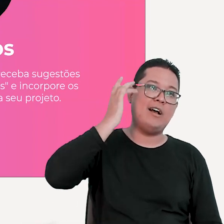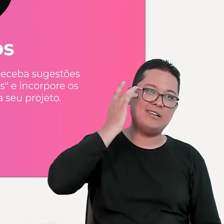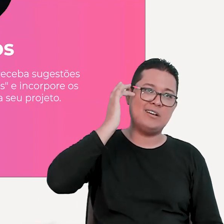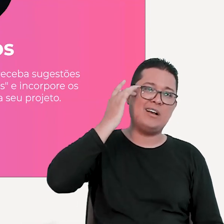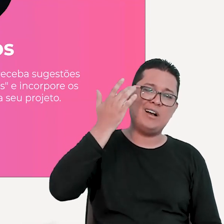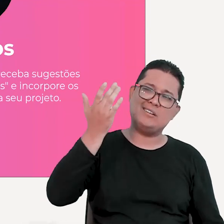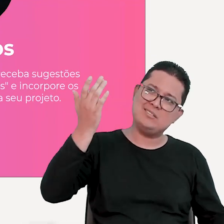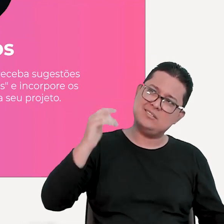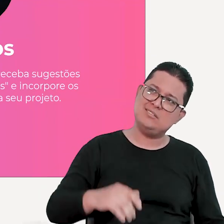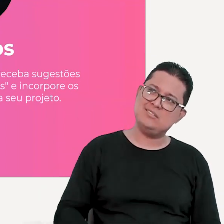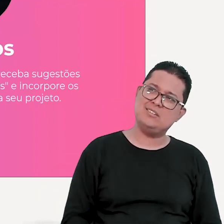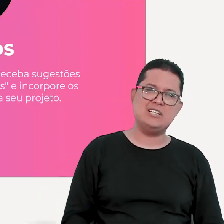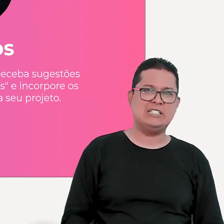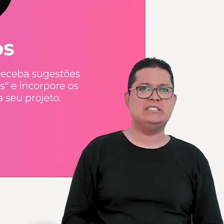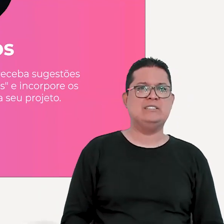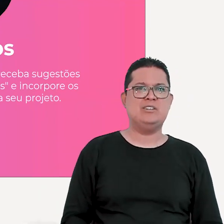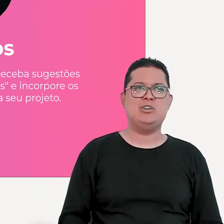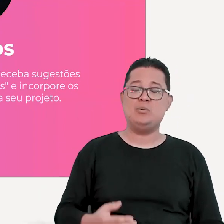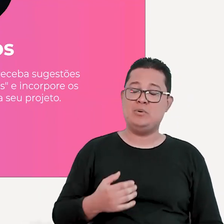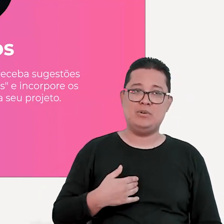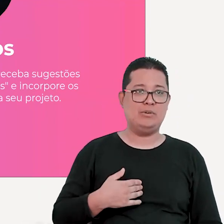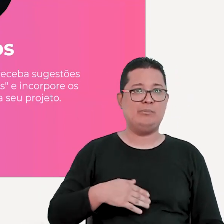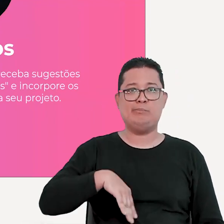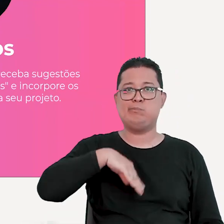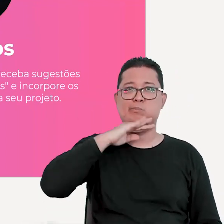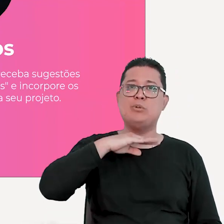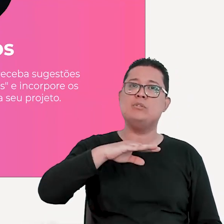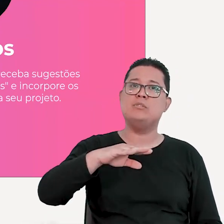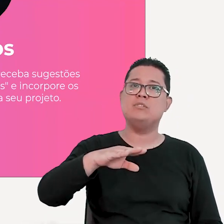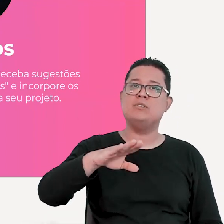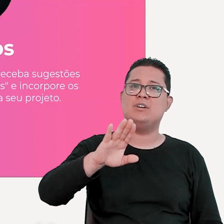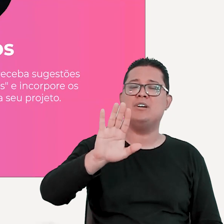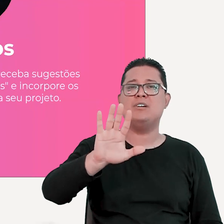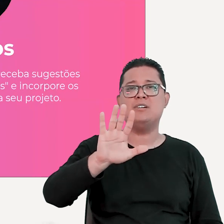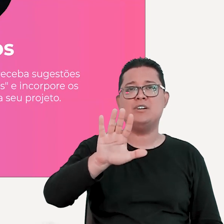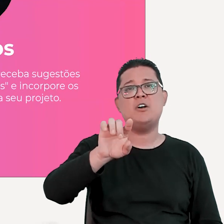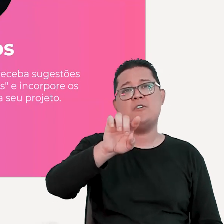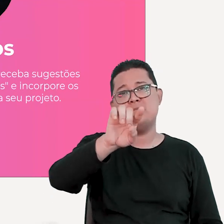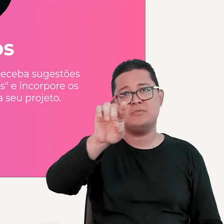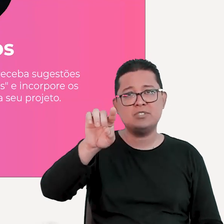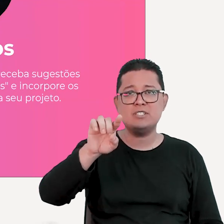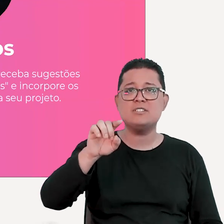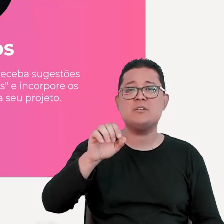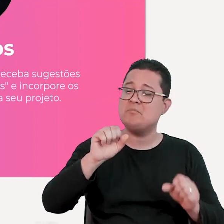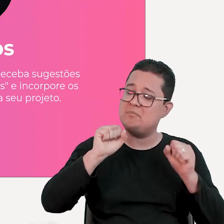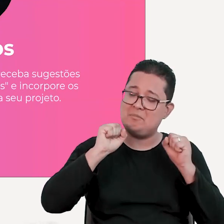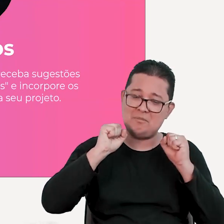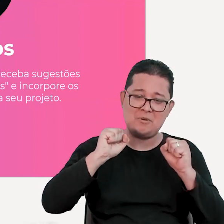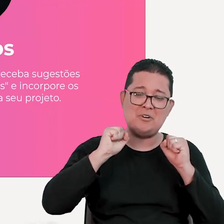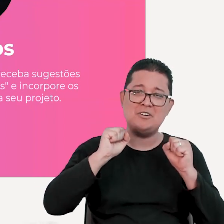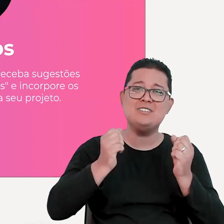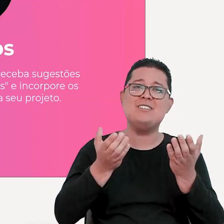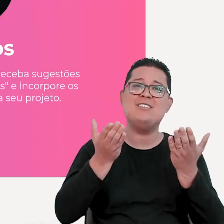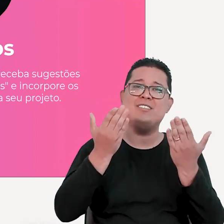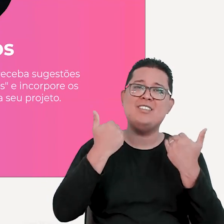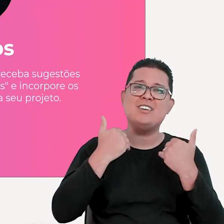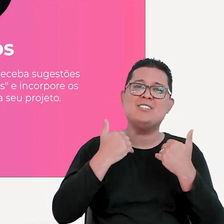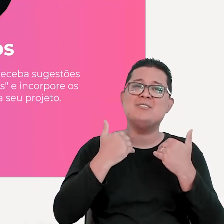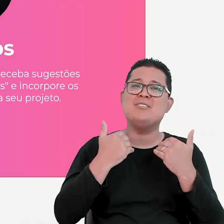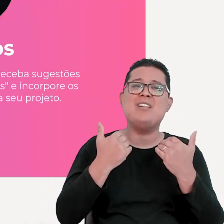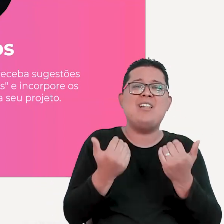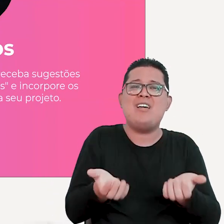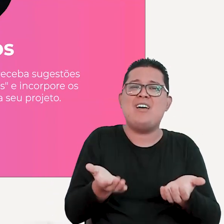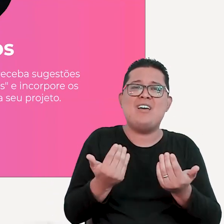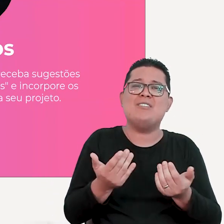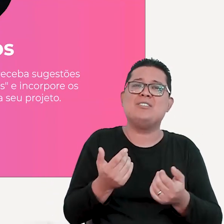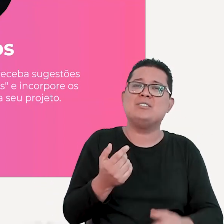aceitem todos os pitacos, né? Você não precisa. Aceitem, não, perdão. Recebam todos os pitacos, vocês não precisam aceitar